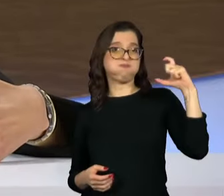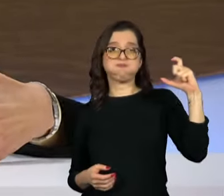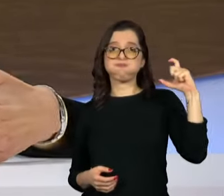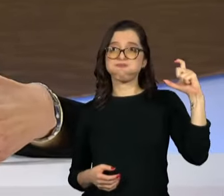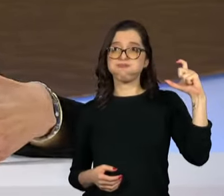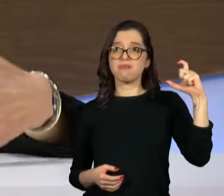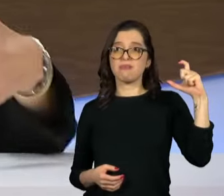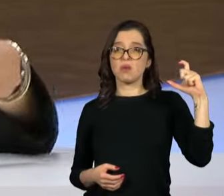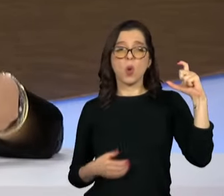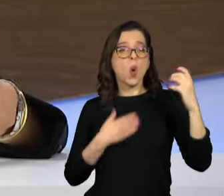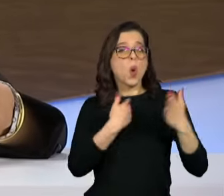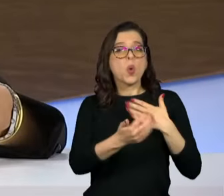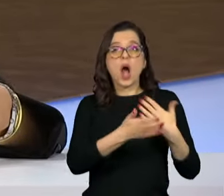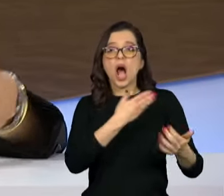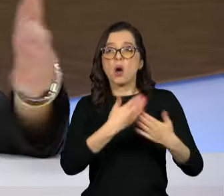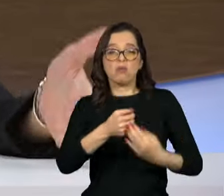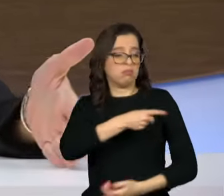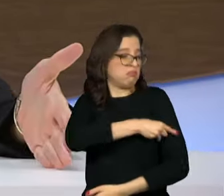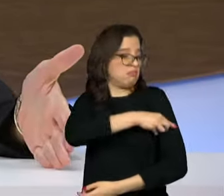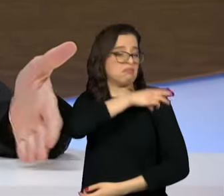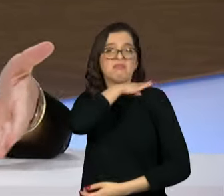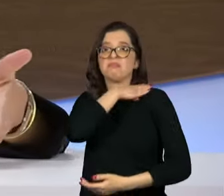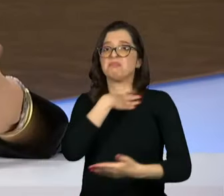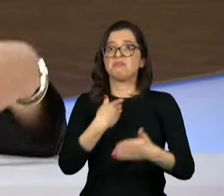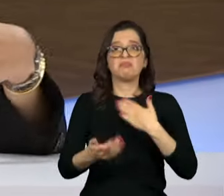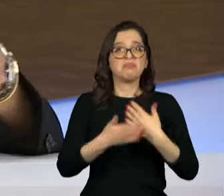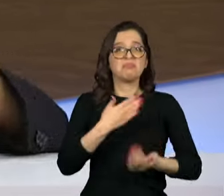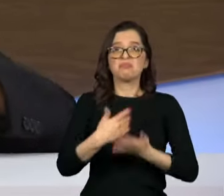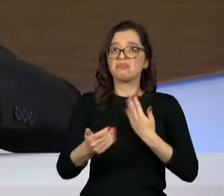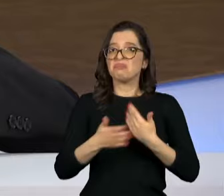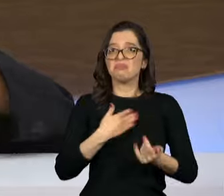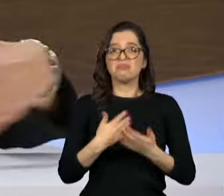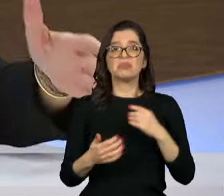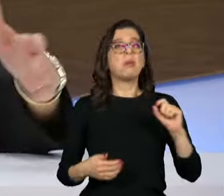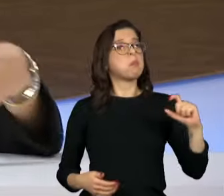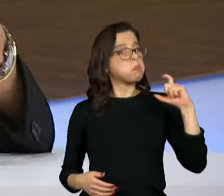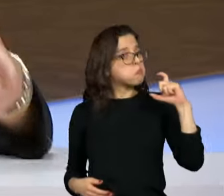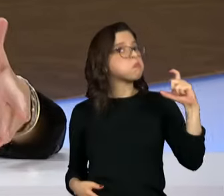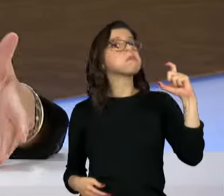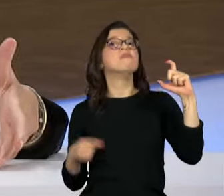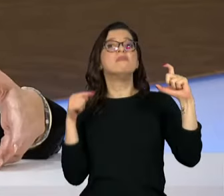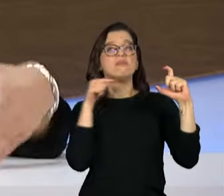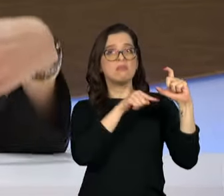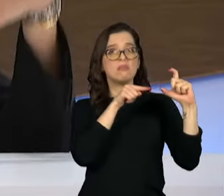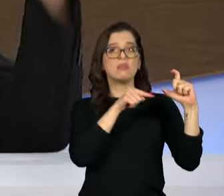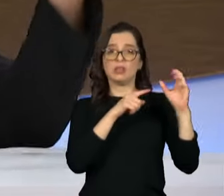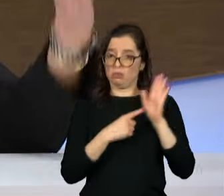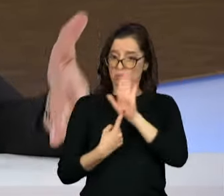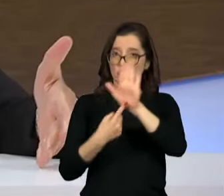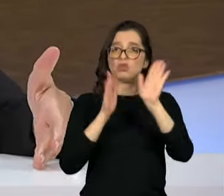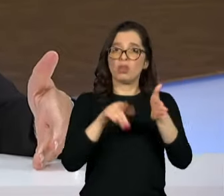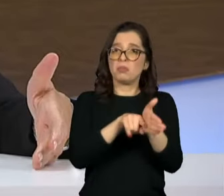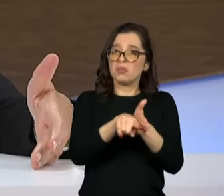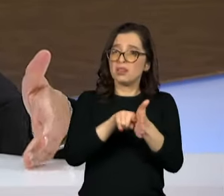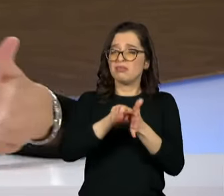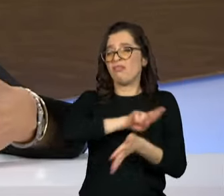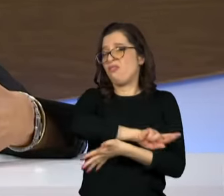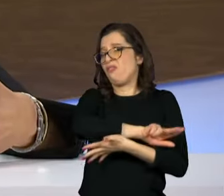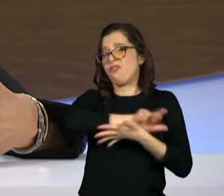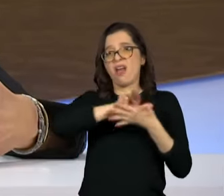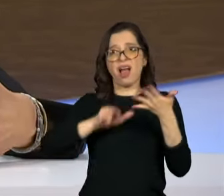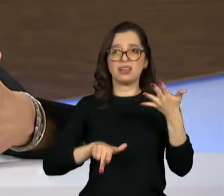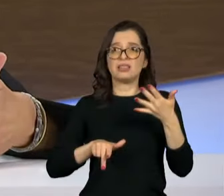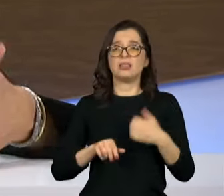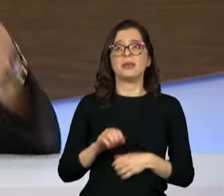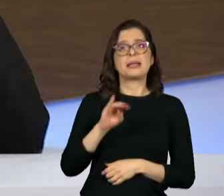no extremo oposto, inclusive as mais educadas. Poderia seguir com dados, esses são dados do IBGE, eu poderia falar de primeira infância, que tem um